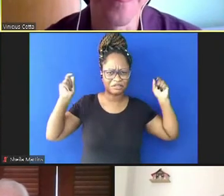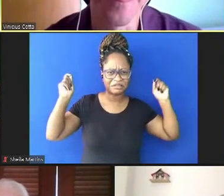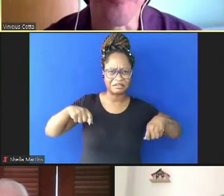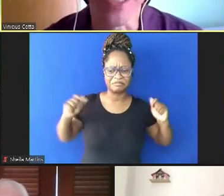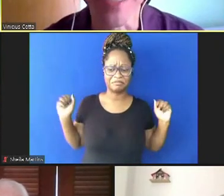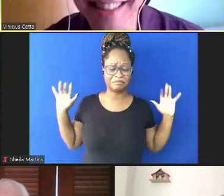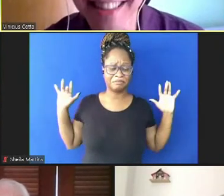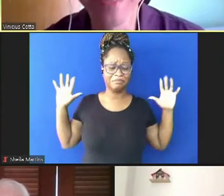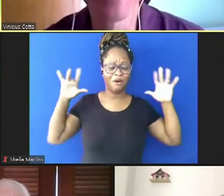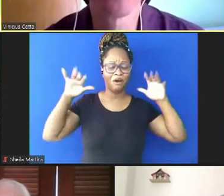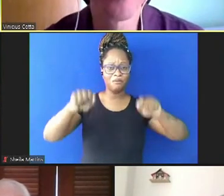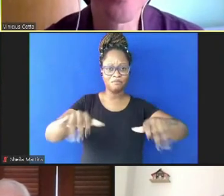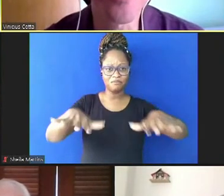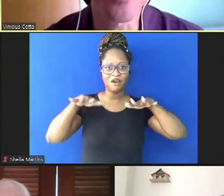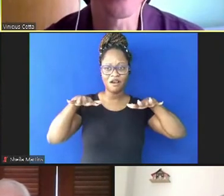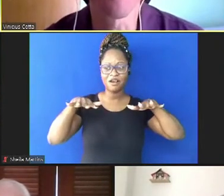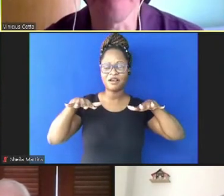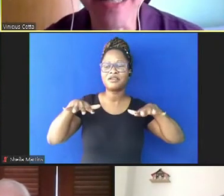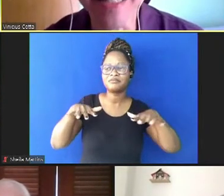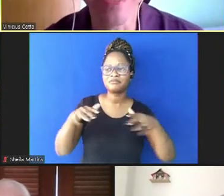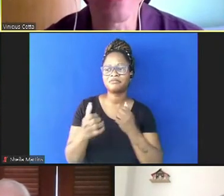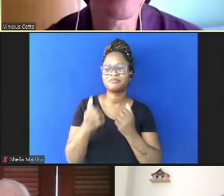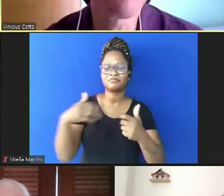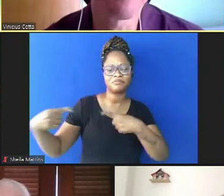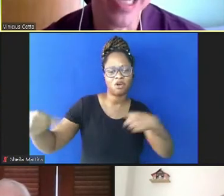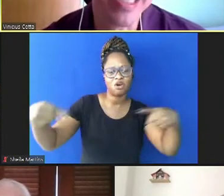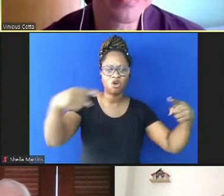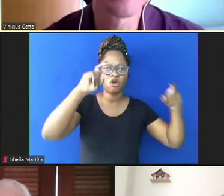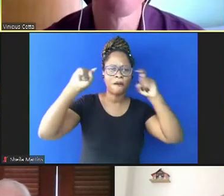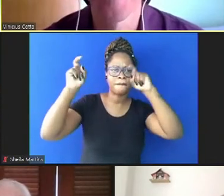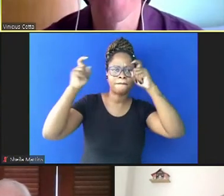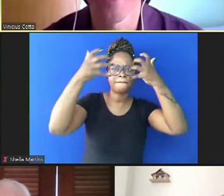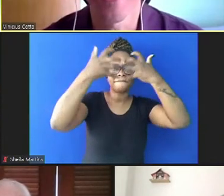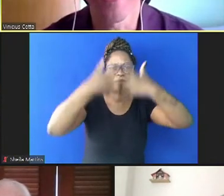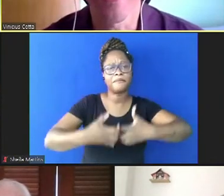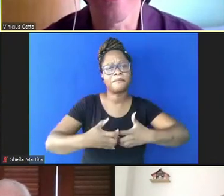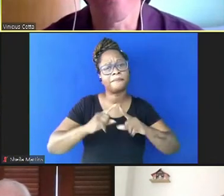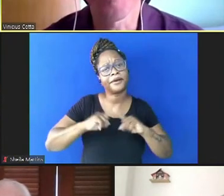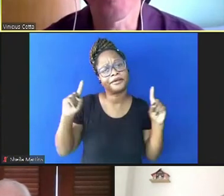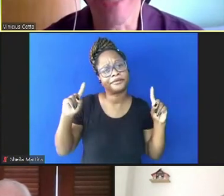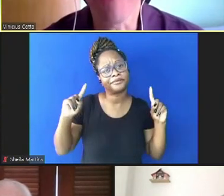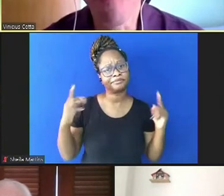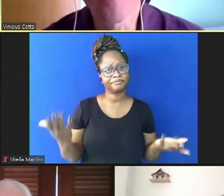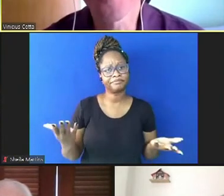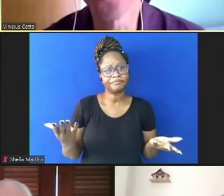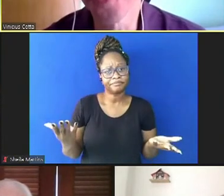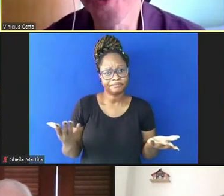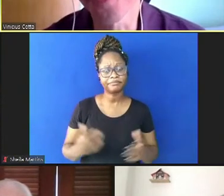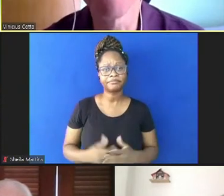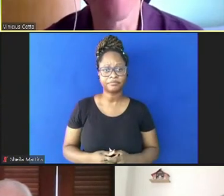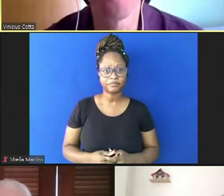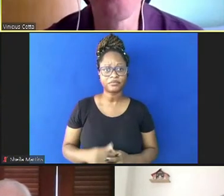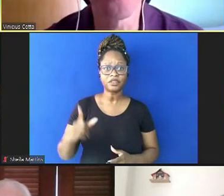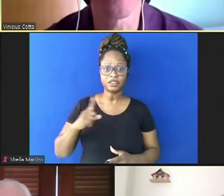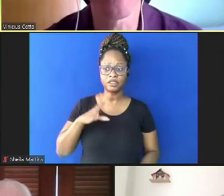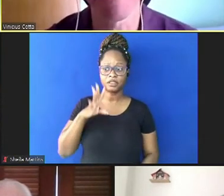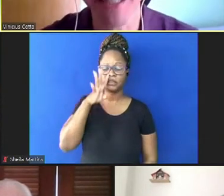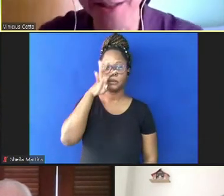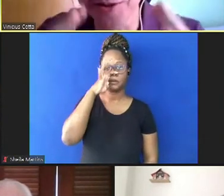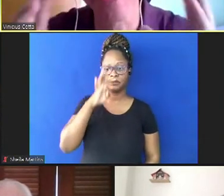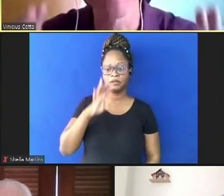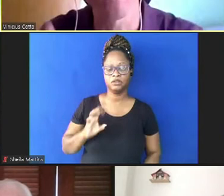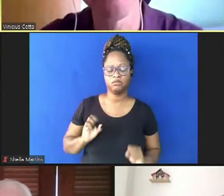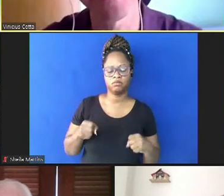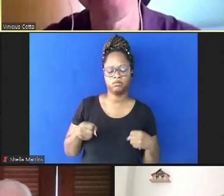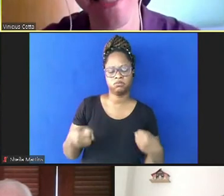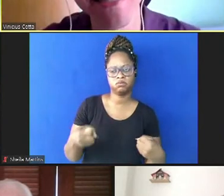nos congraçando, discutindo, presentes, mas há um esforço também muito grande para que